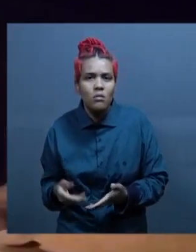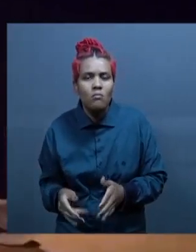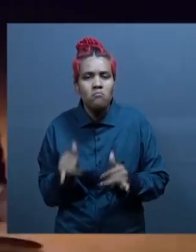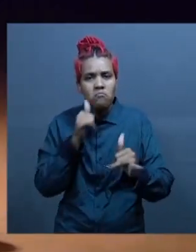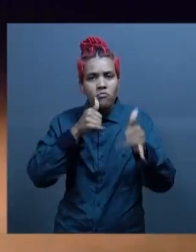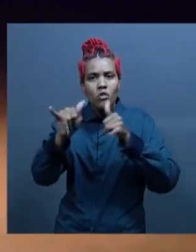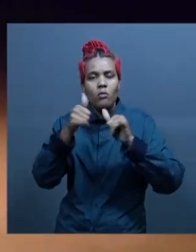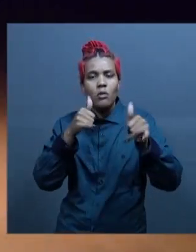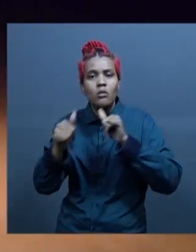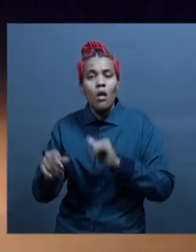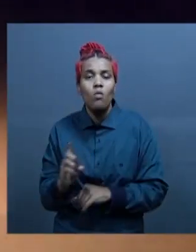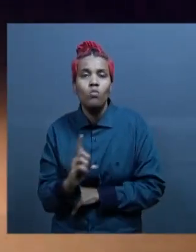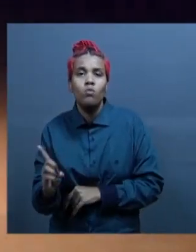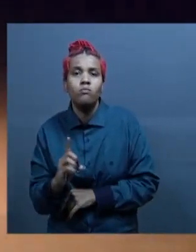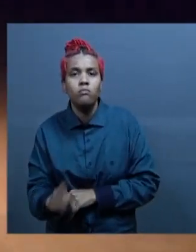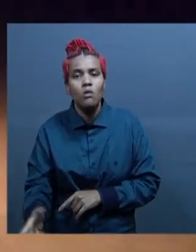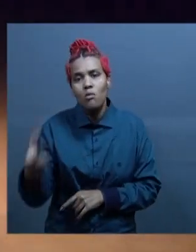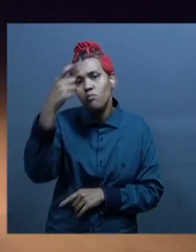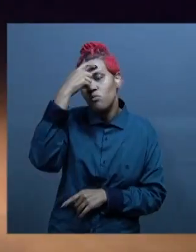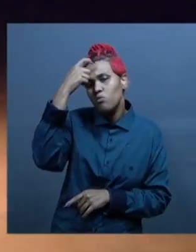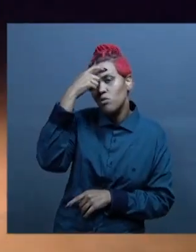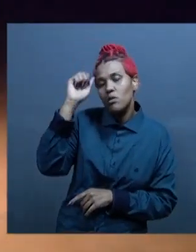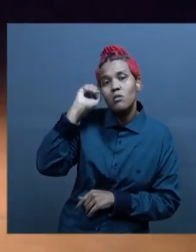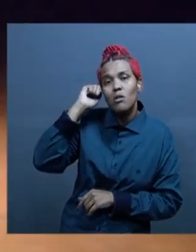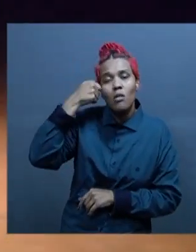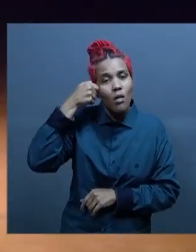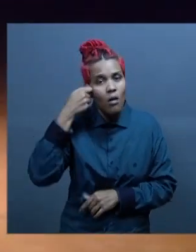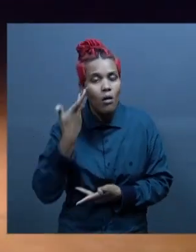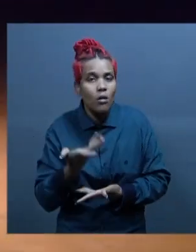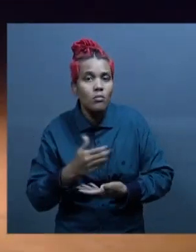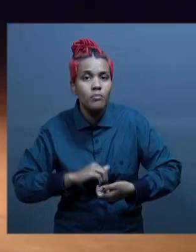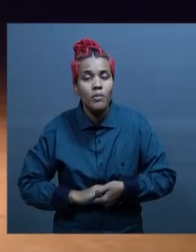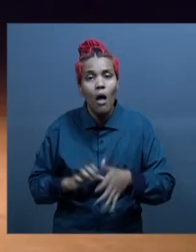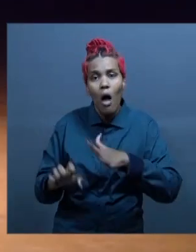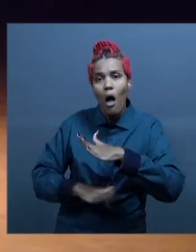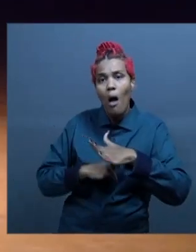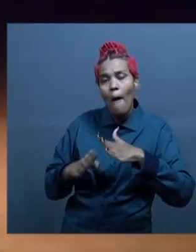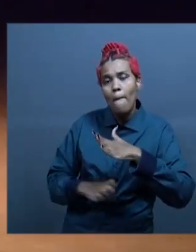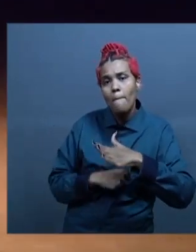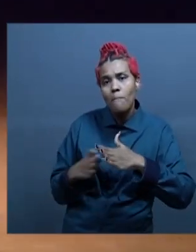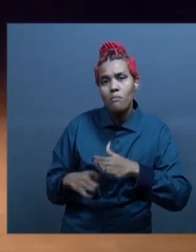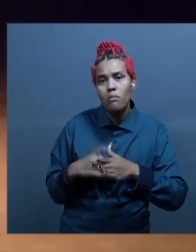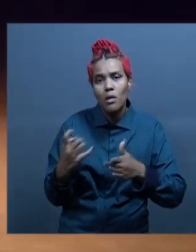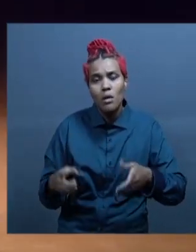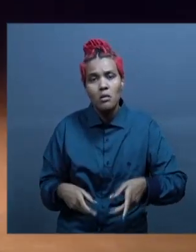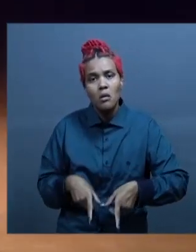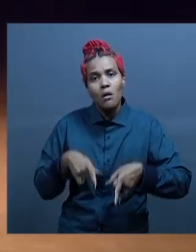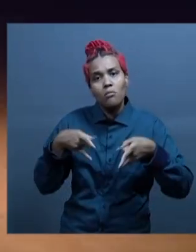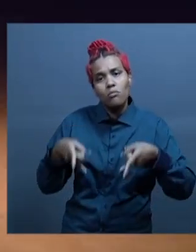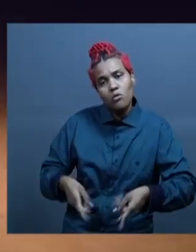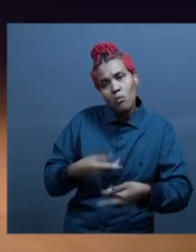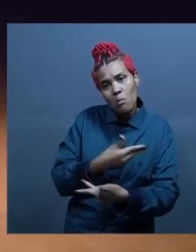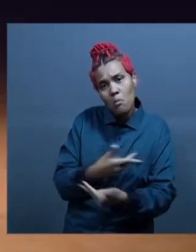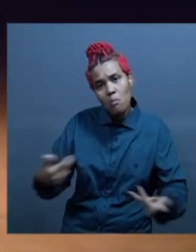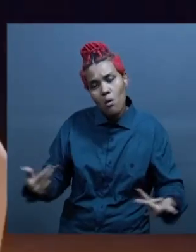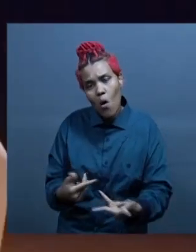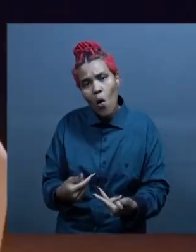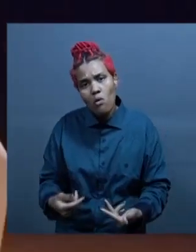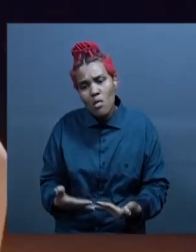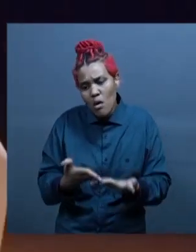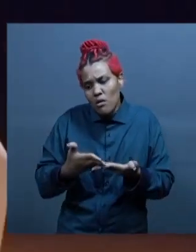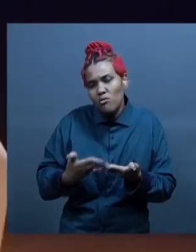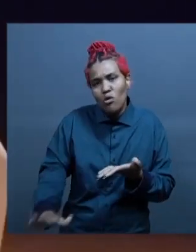dia 20 de novembro a empresa de móveis decidiu abolir a palavra criado mudo do catálogo de